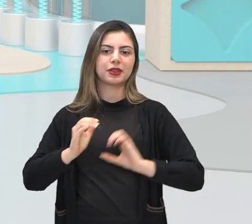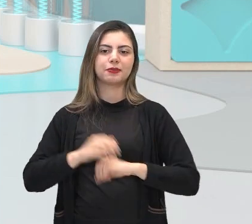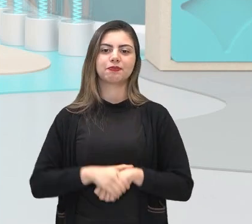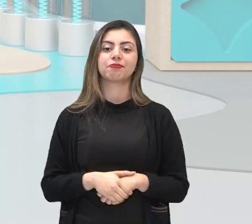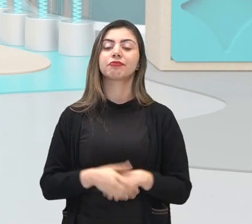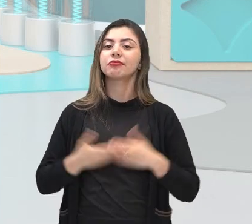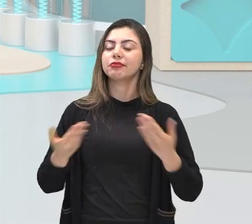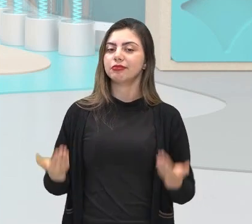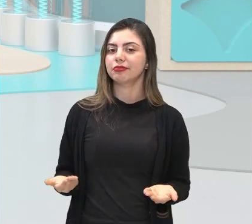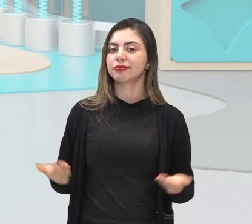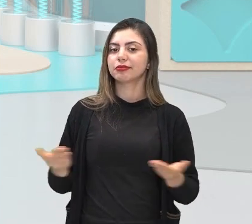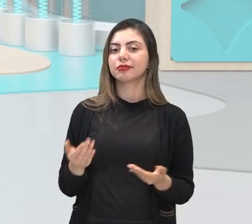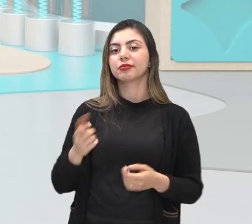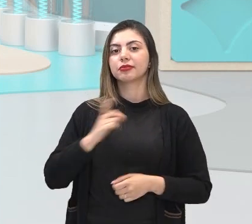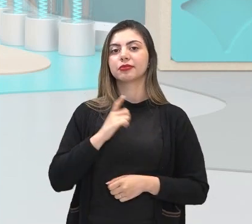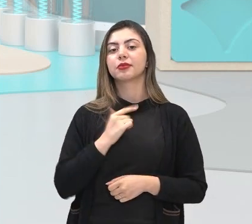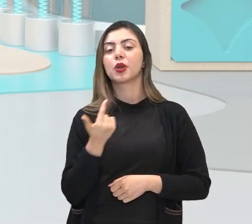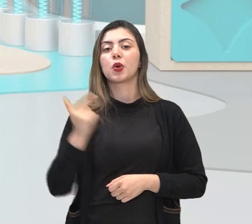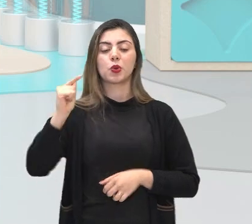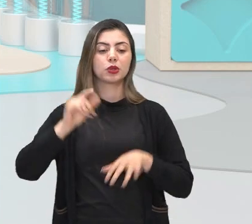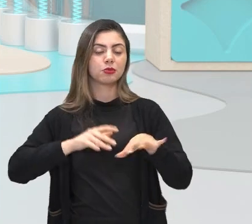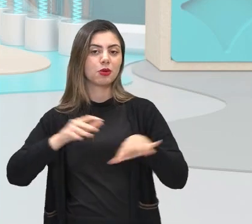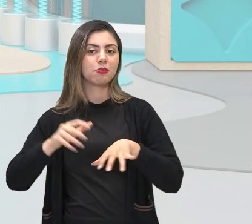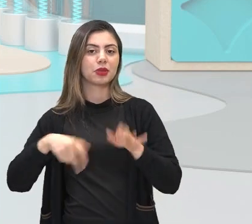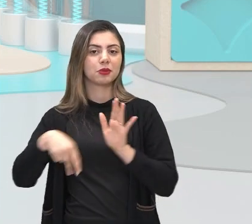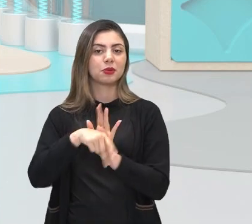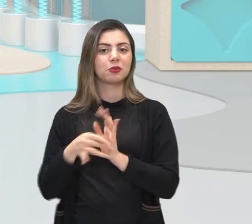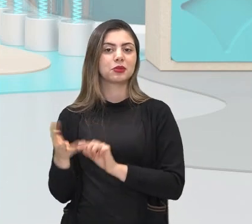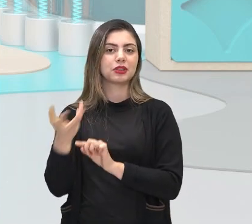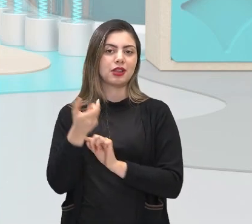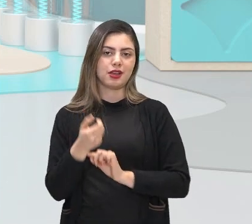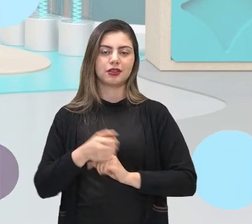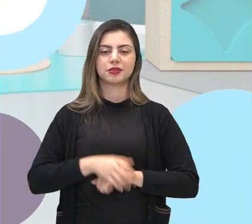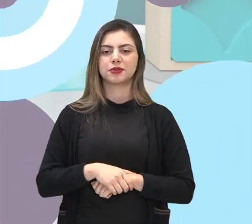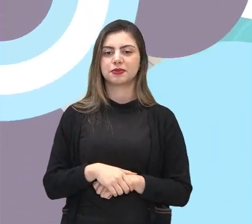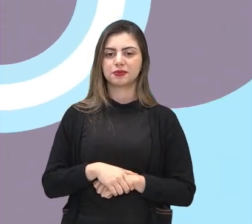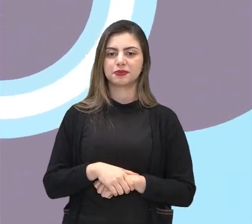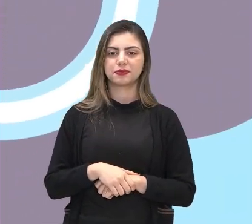vai ver agora mais um momento da história da arte que tem já um contexto